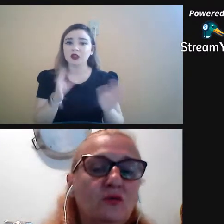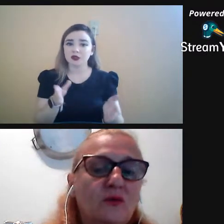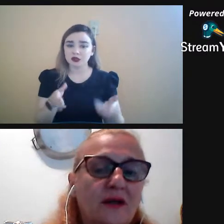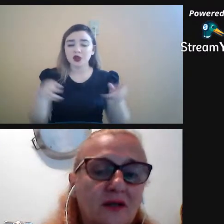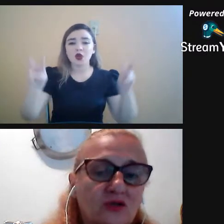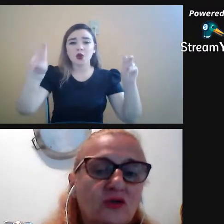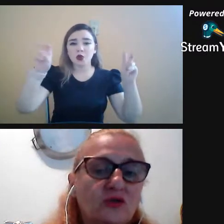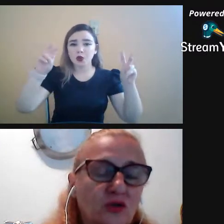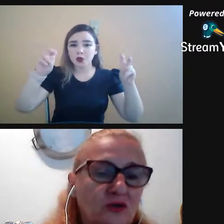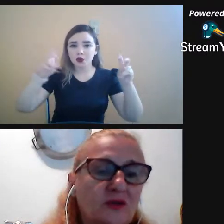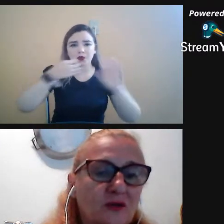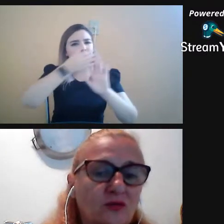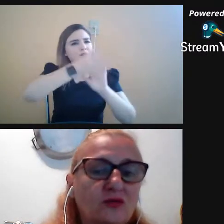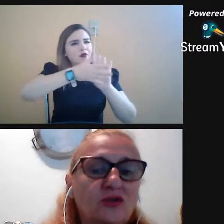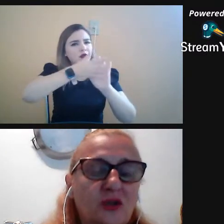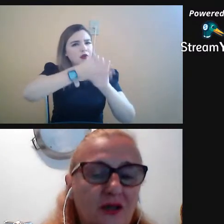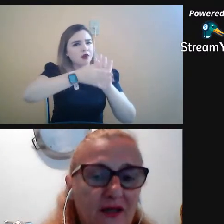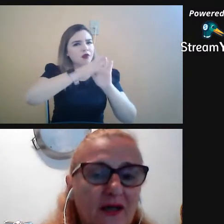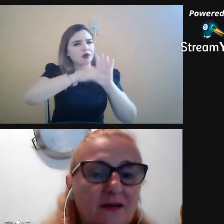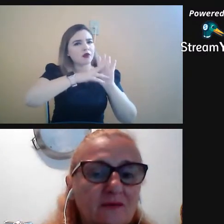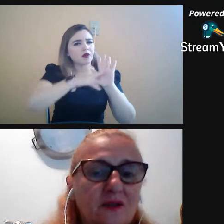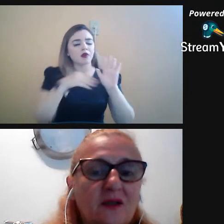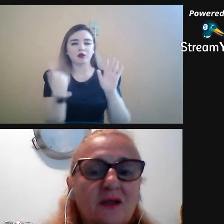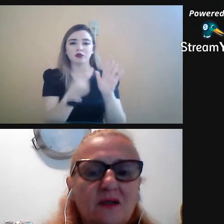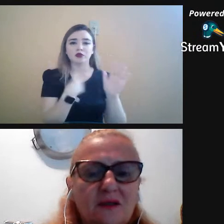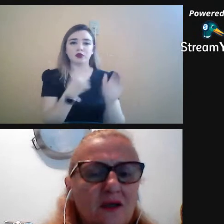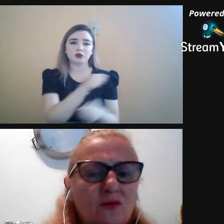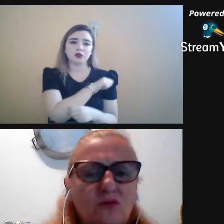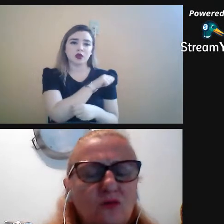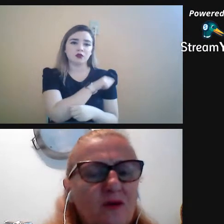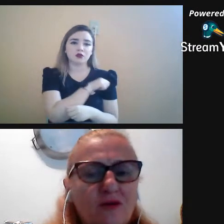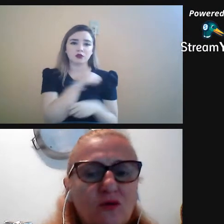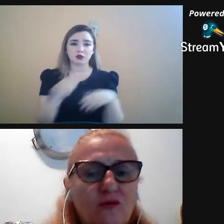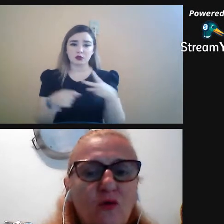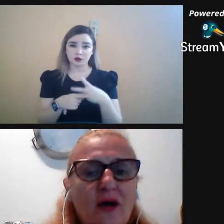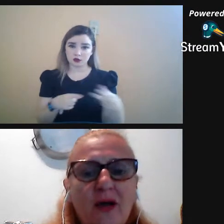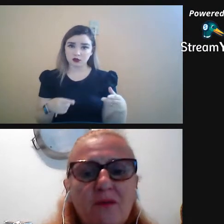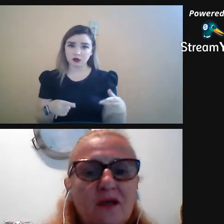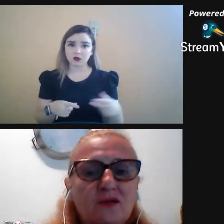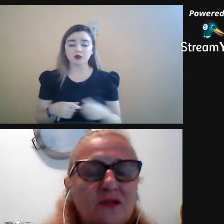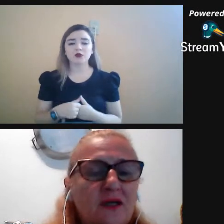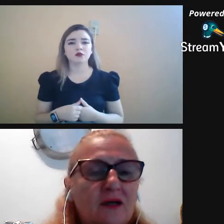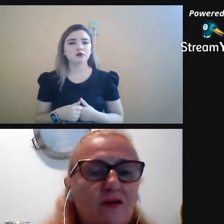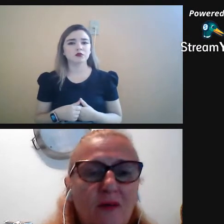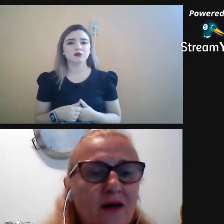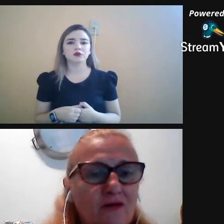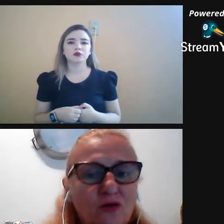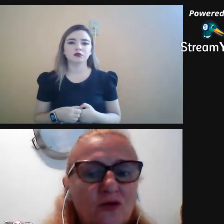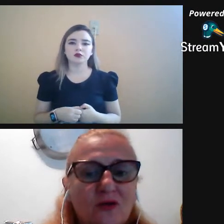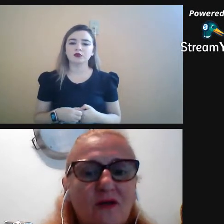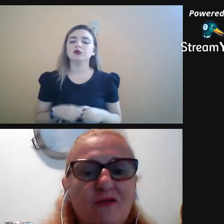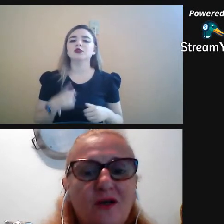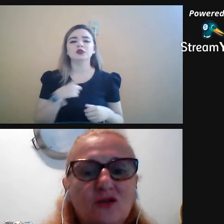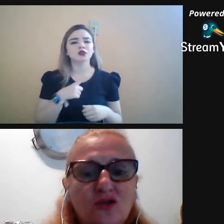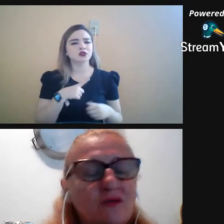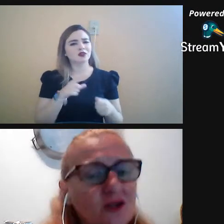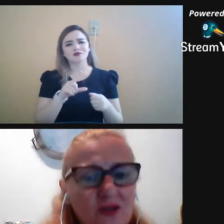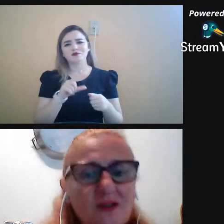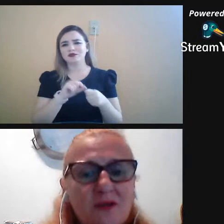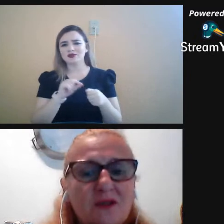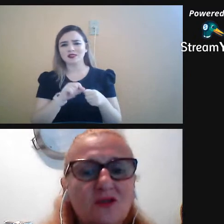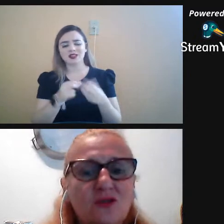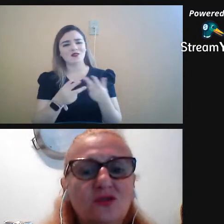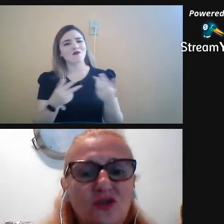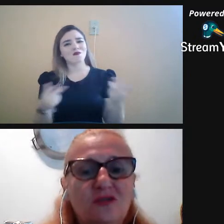e com redações dos nossos alunos que ganharam. Uma vez foi um rap que eles fizeram, que foi maravilhoso, que ele fez. Eu tive